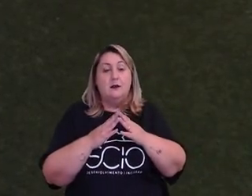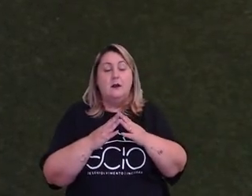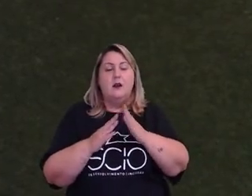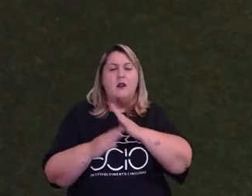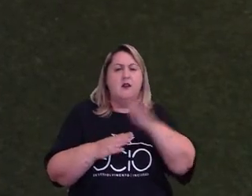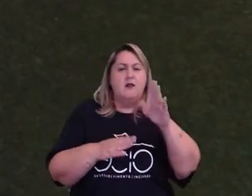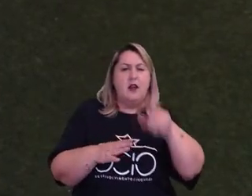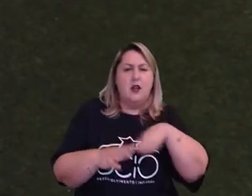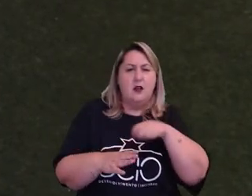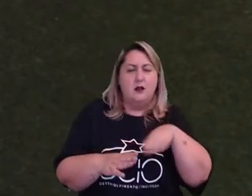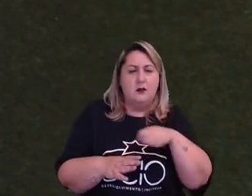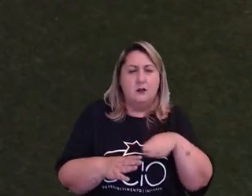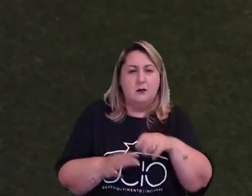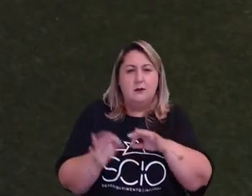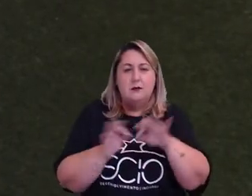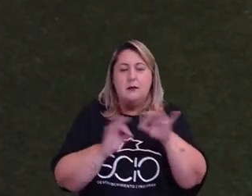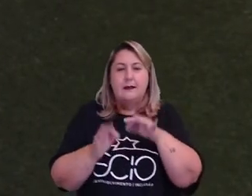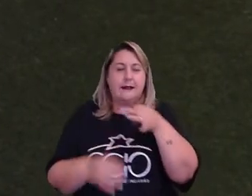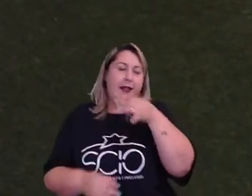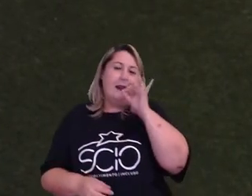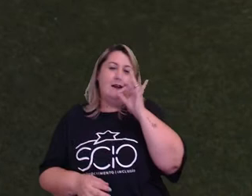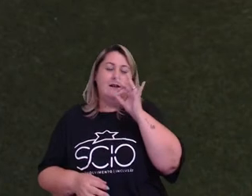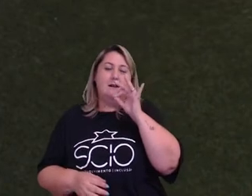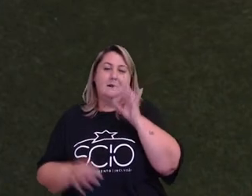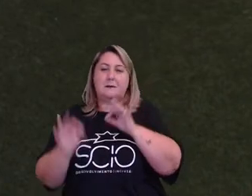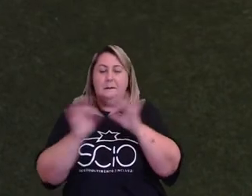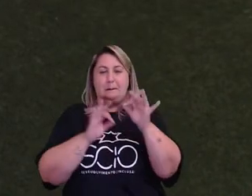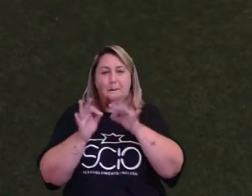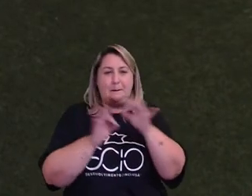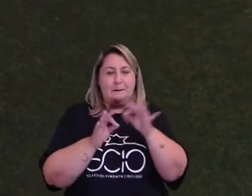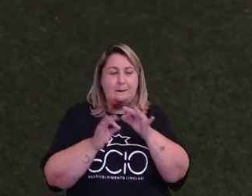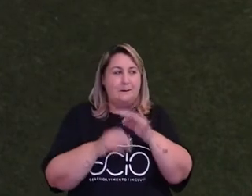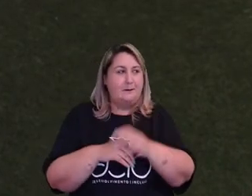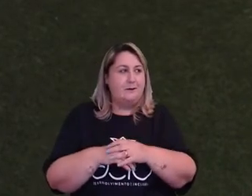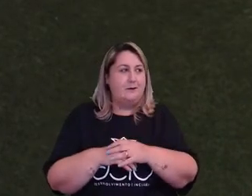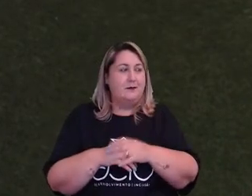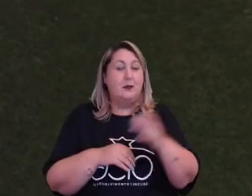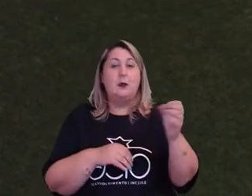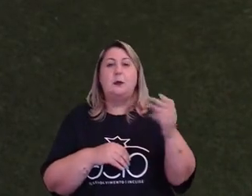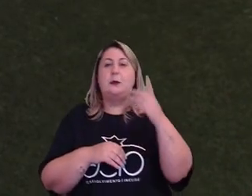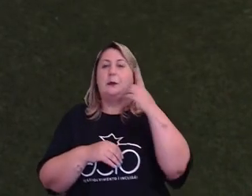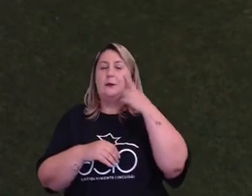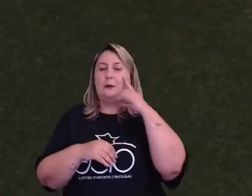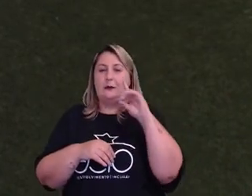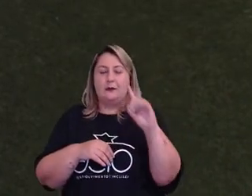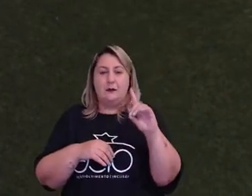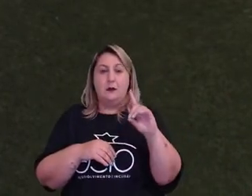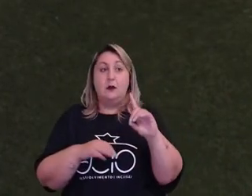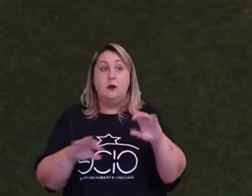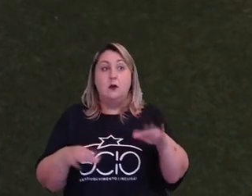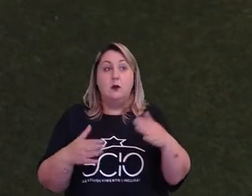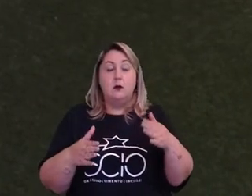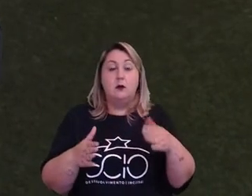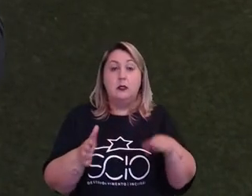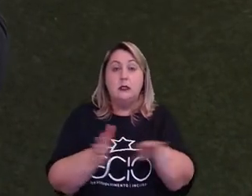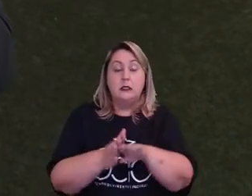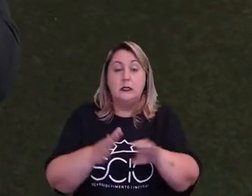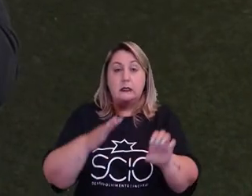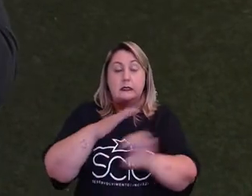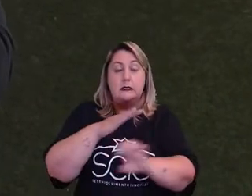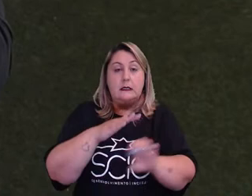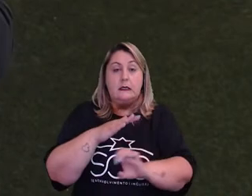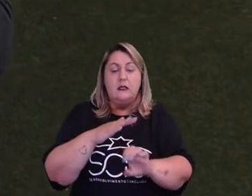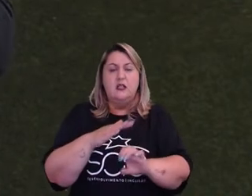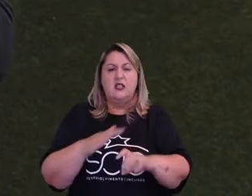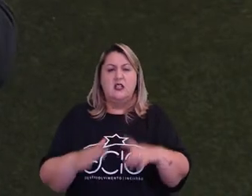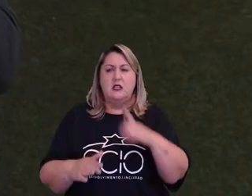para a cozinha, prepara aquele café, prepara aquele novo dia, e quando a gente chega na empresa,